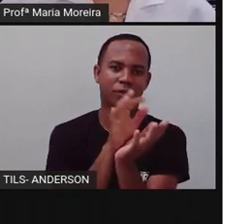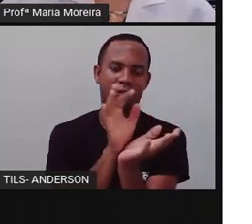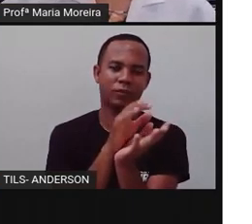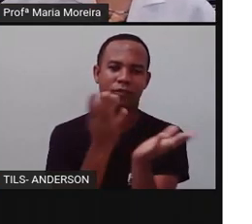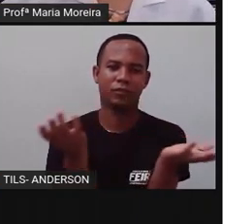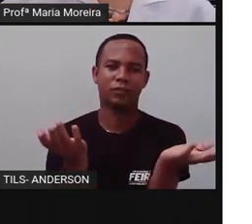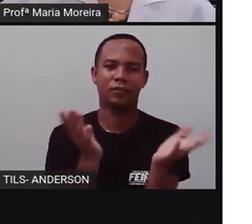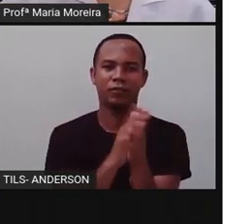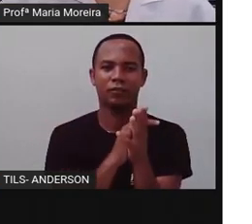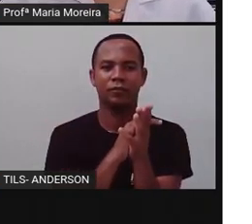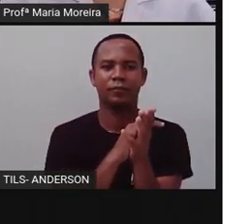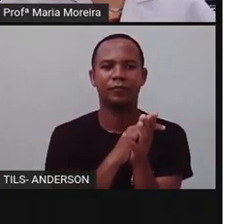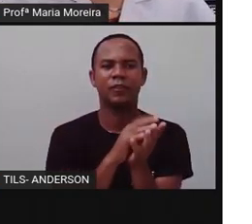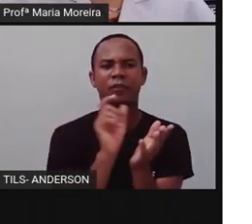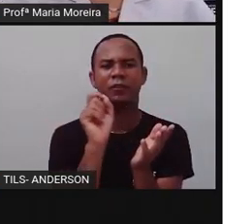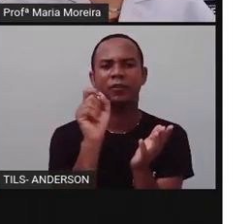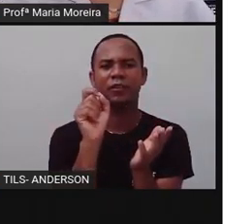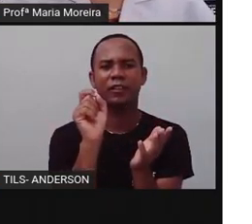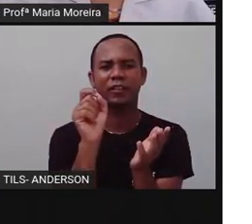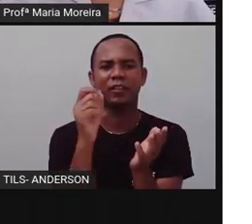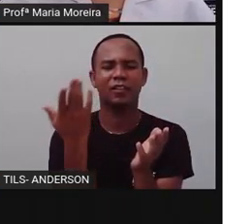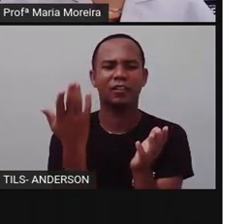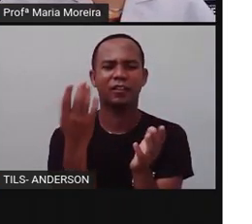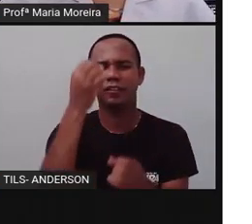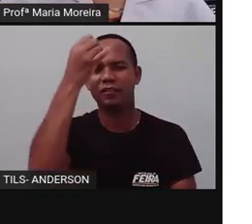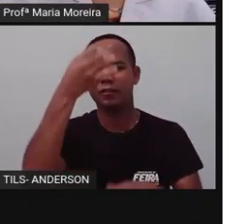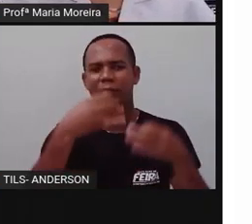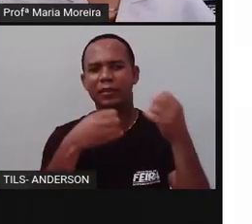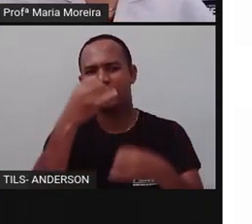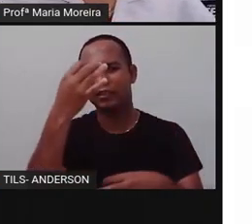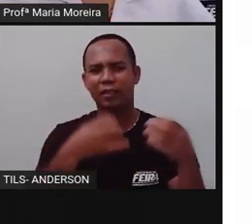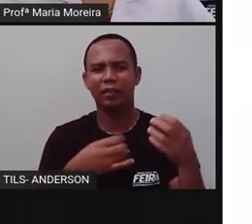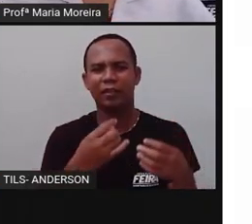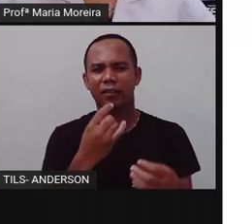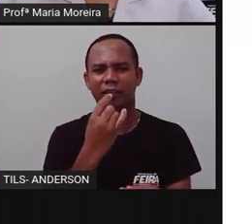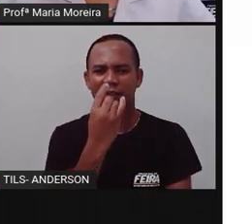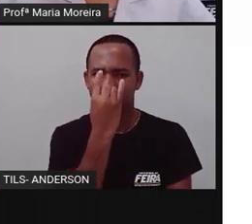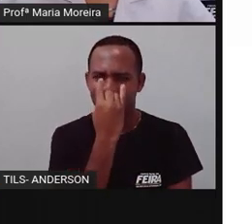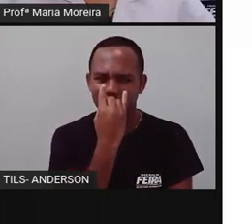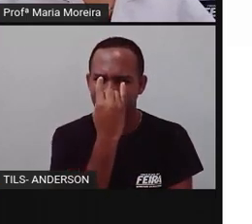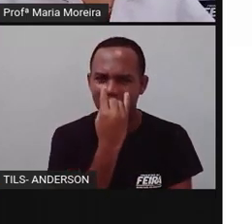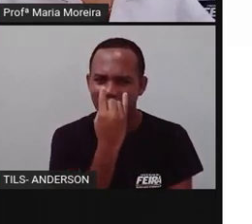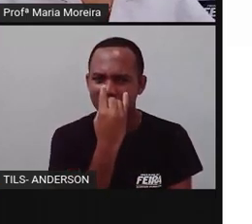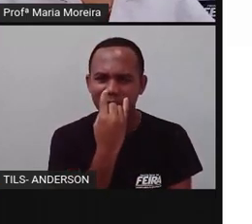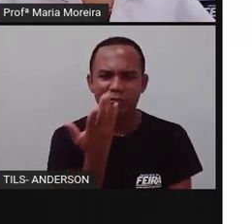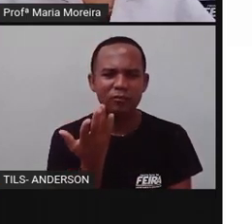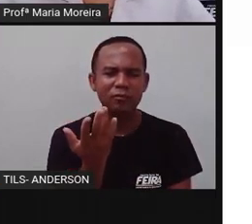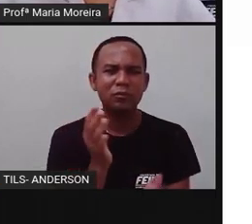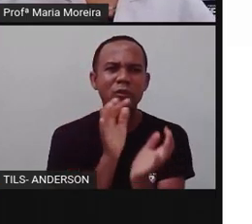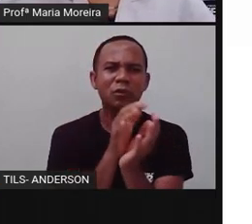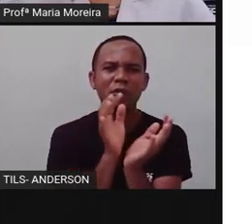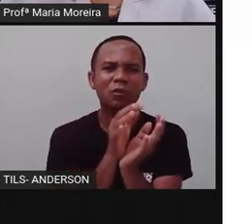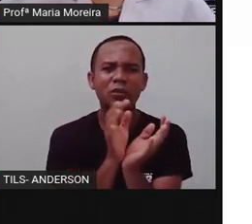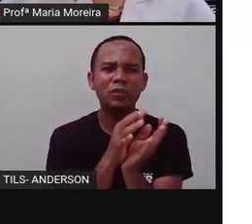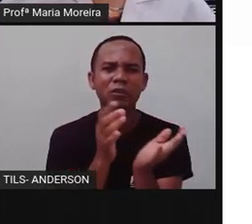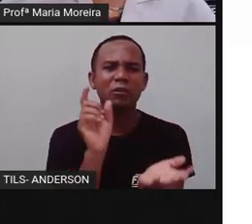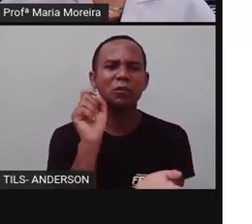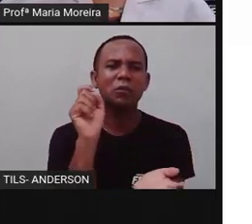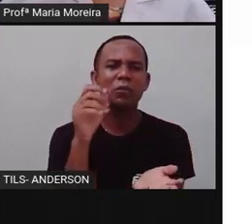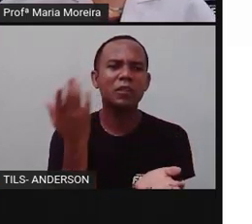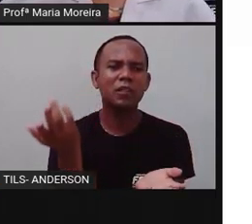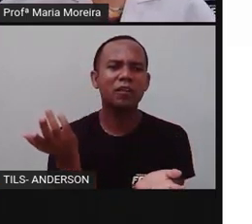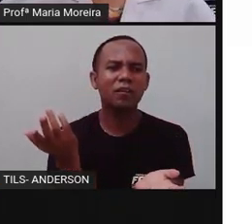pessoa, certo? E o que será que a gente vai contar? O que que o cego tem a ver com o crocodilo? E aí, você consegue